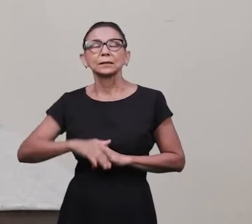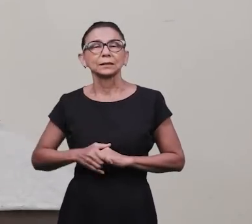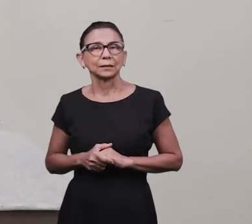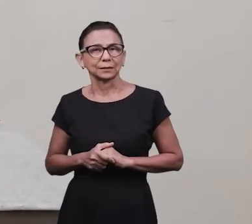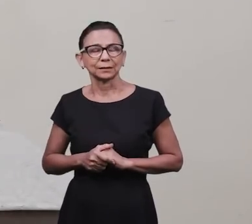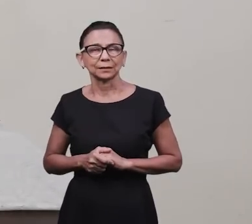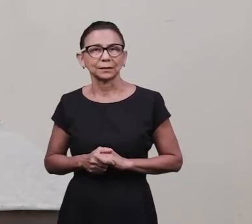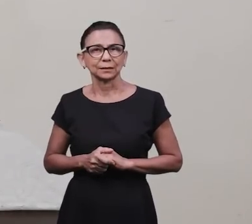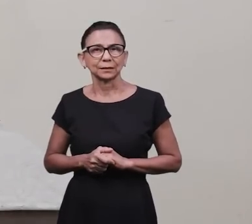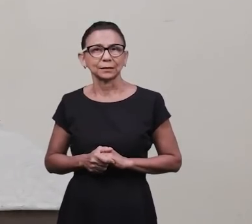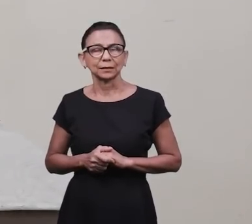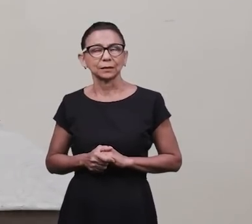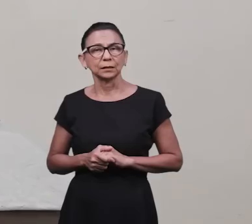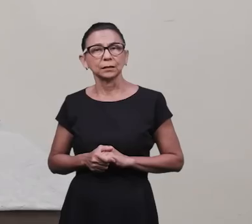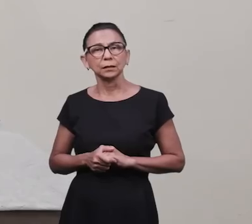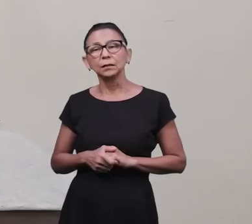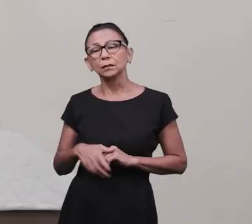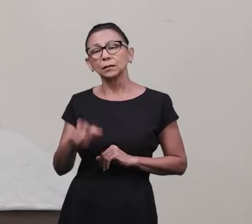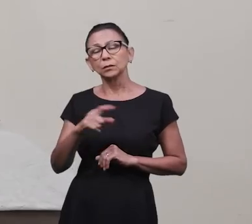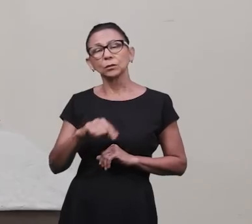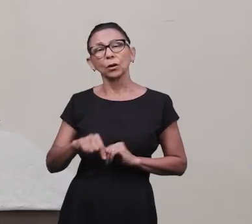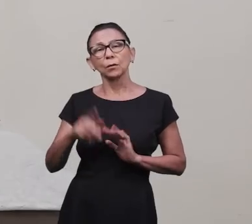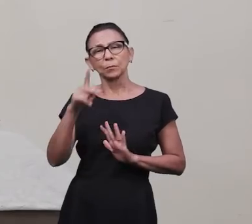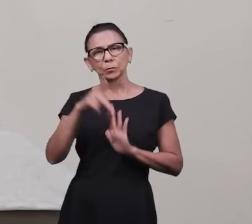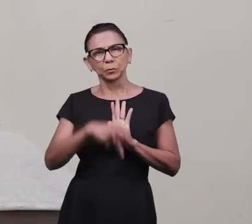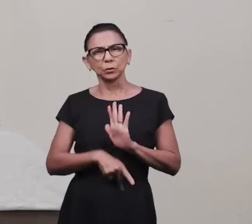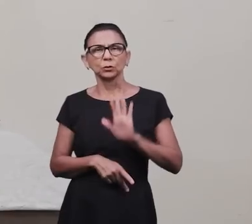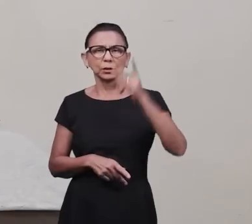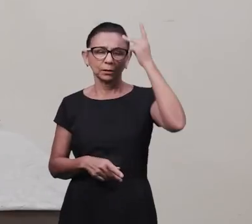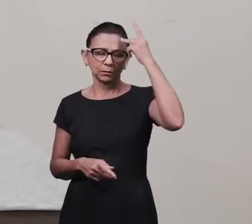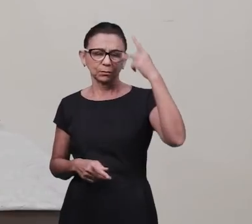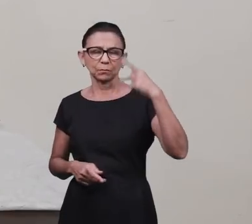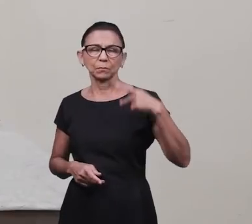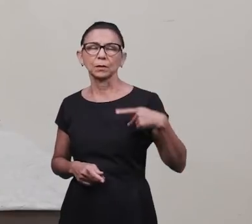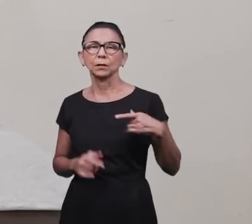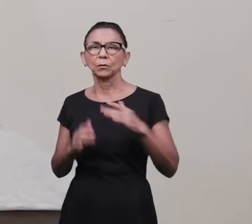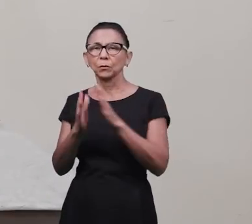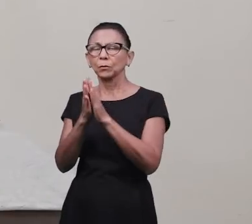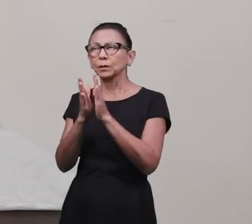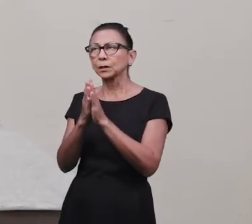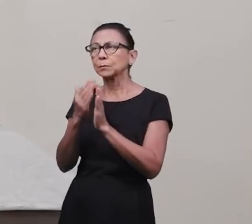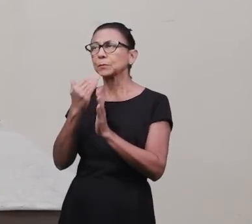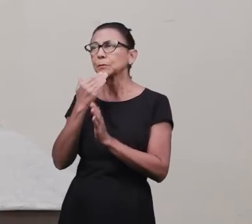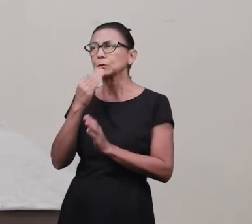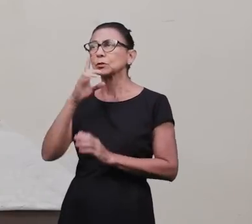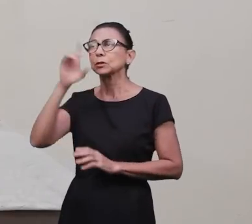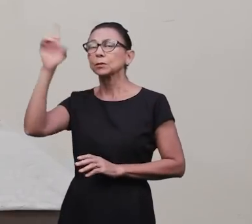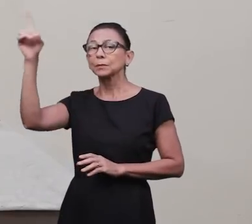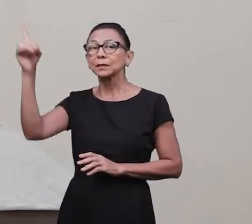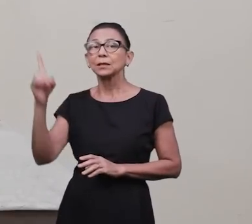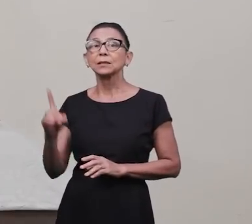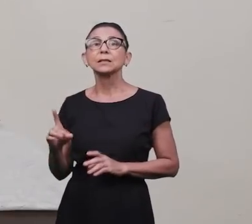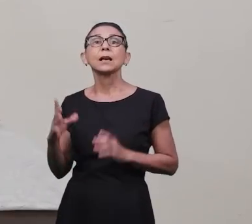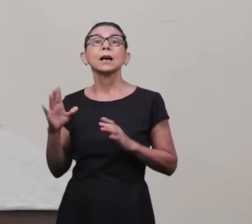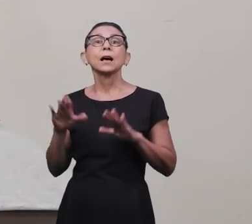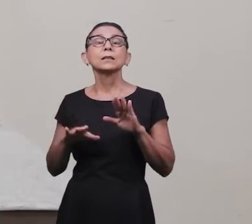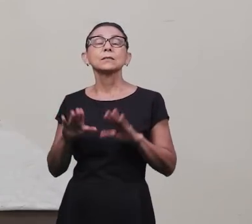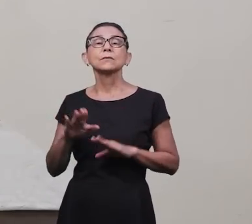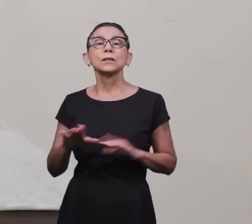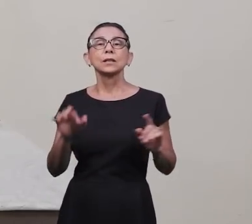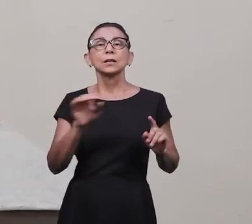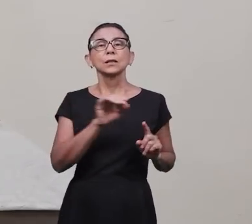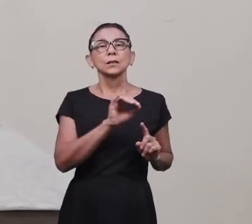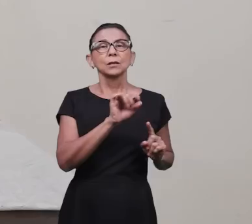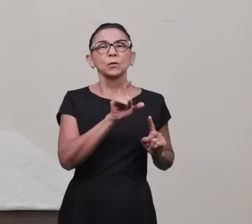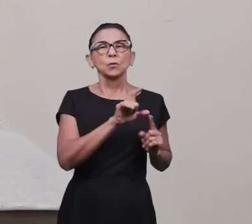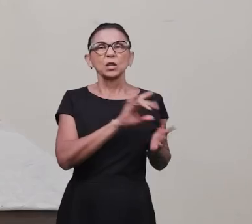Como pessoas, nós temos muitos projetos pelos quais nós oramos ao Senhor, nós buscamos a Deus. E muitas vezes o inimigo se levanta para dizer